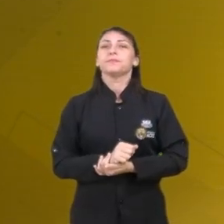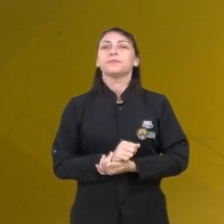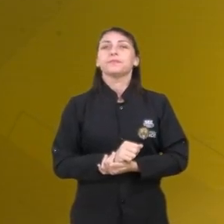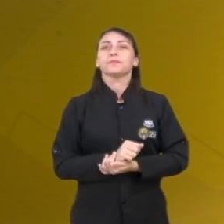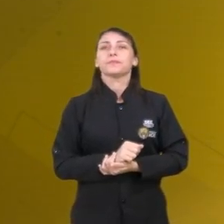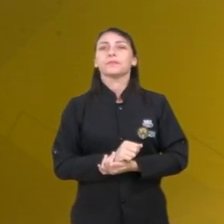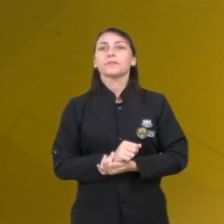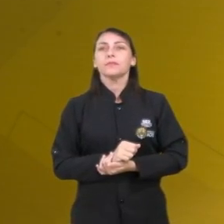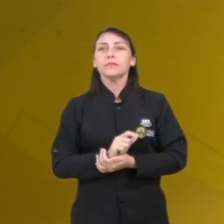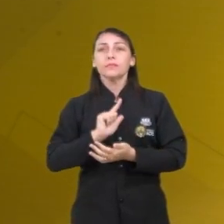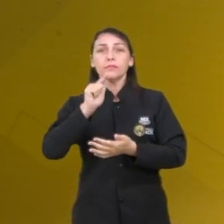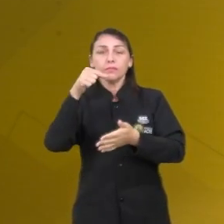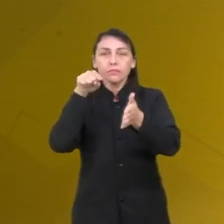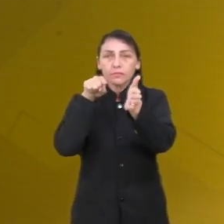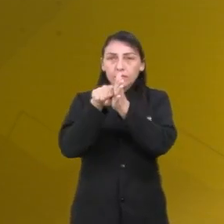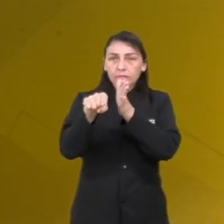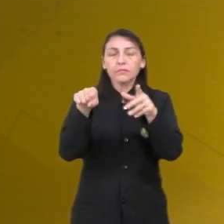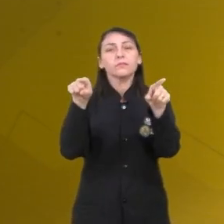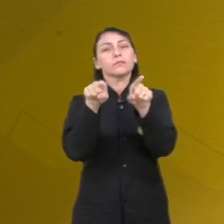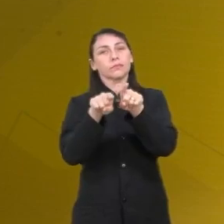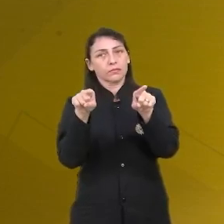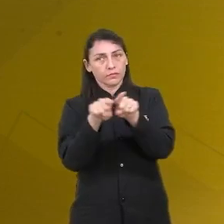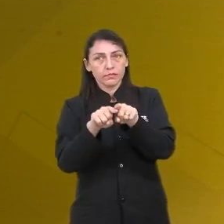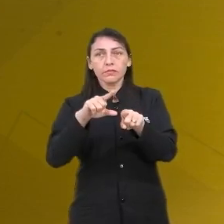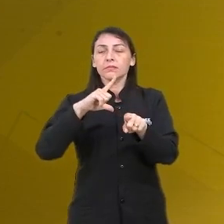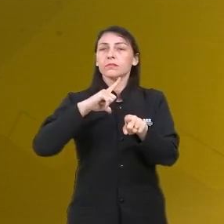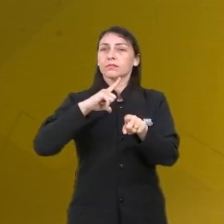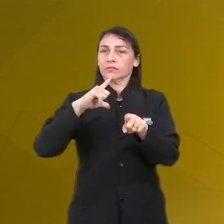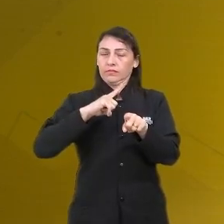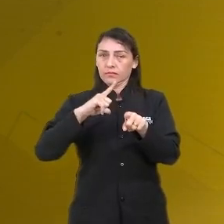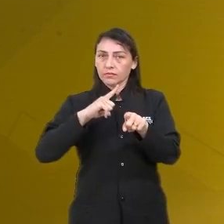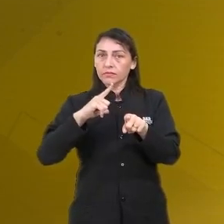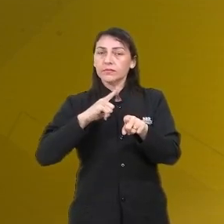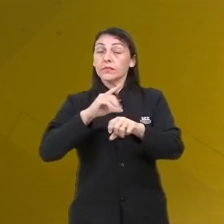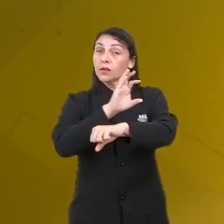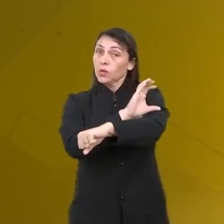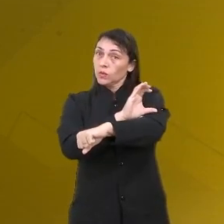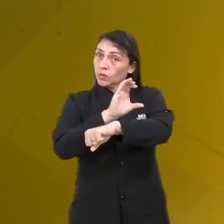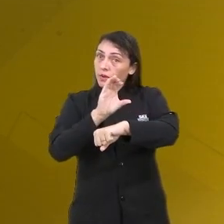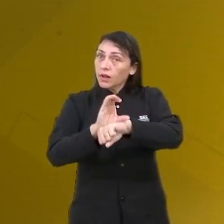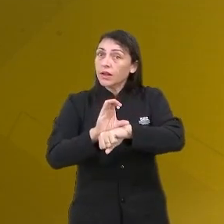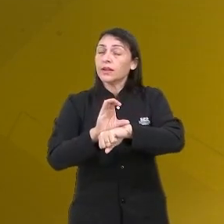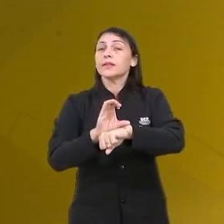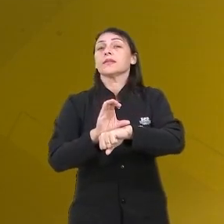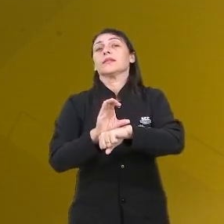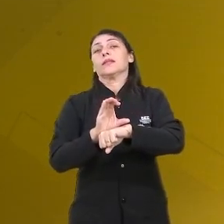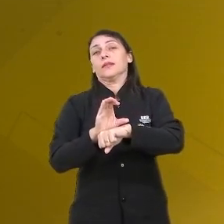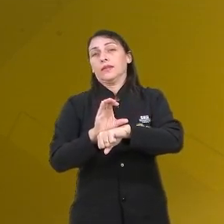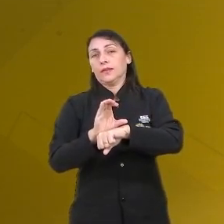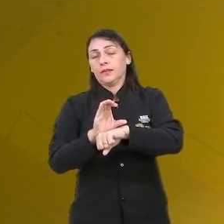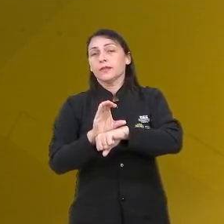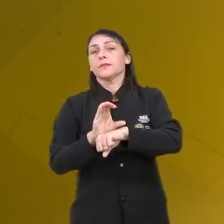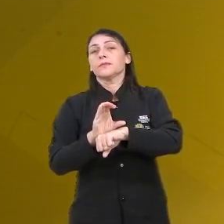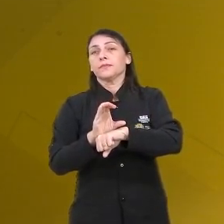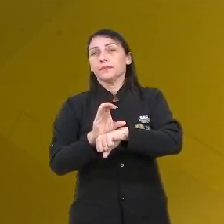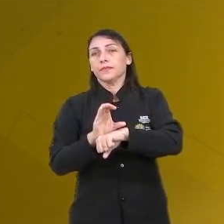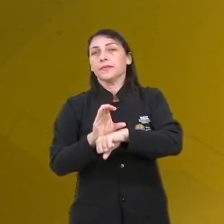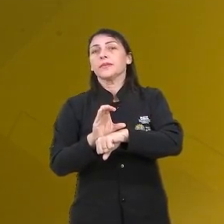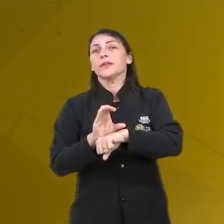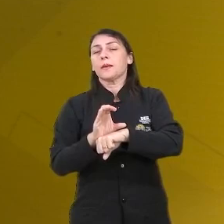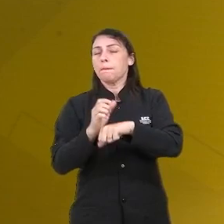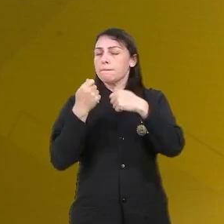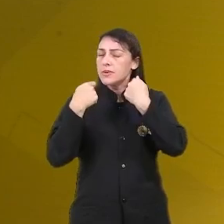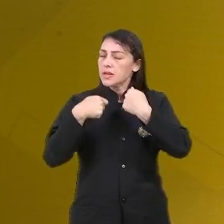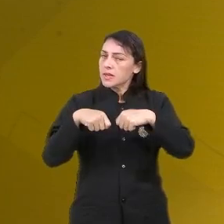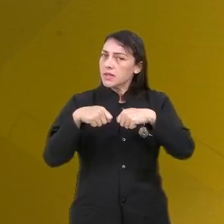para mais uma questão, também envolvendo os aspectos culturais. E esse aspecto cultural, ele carece